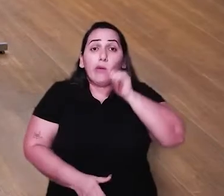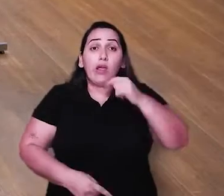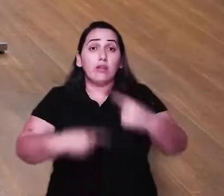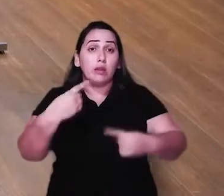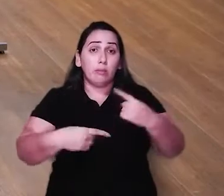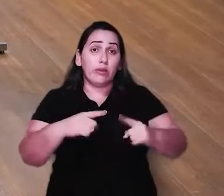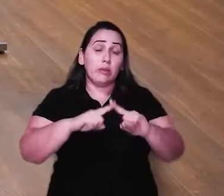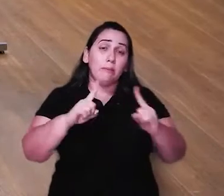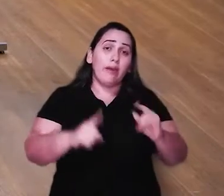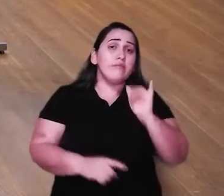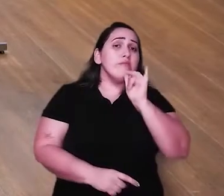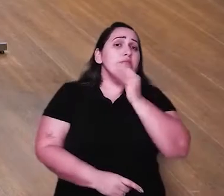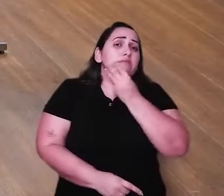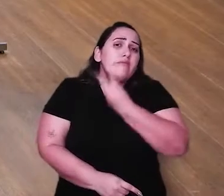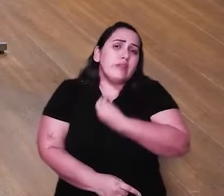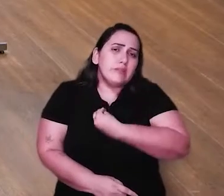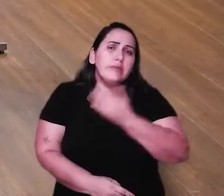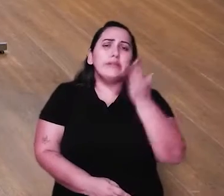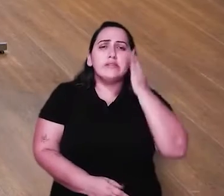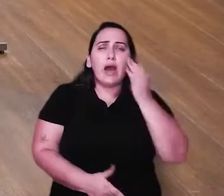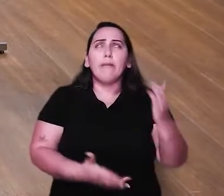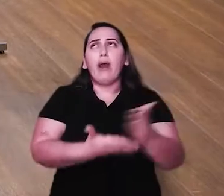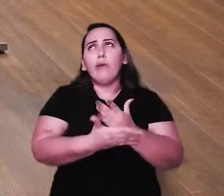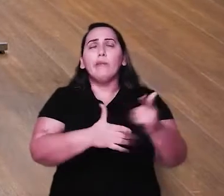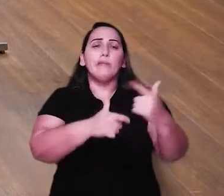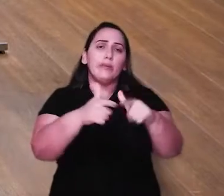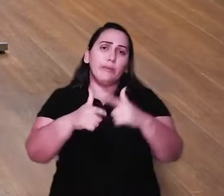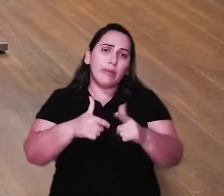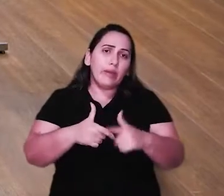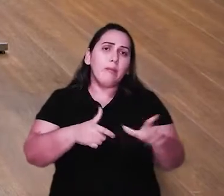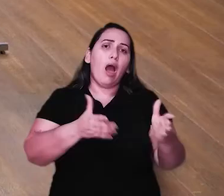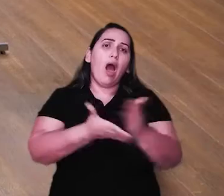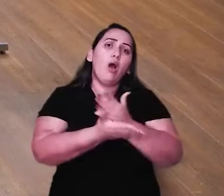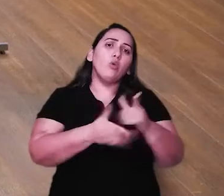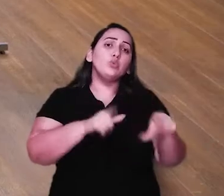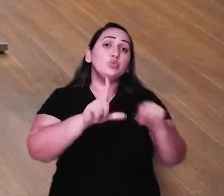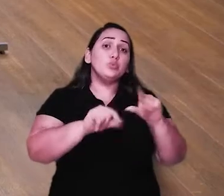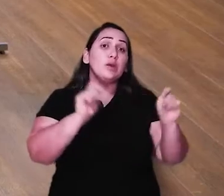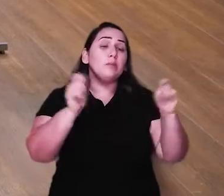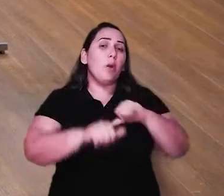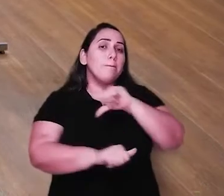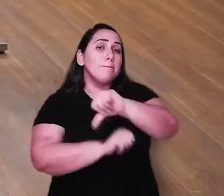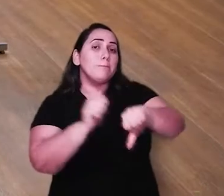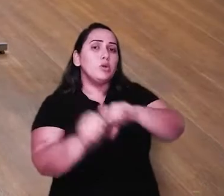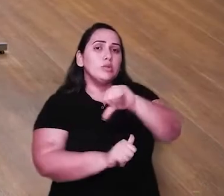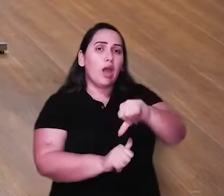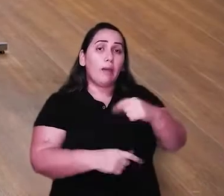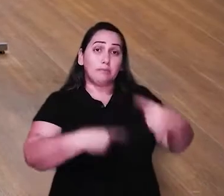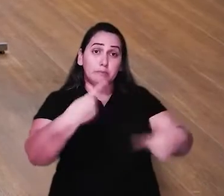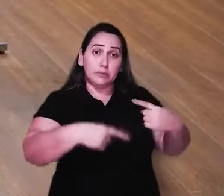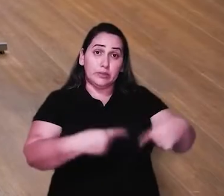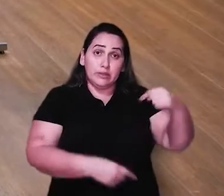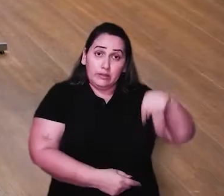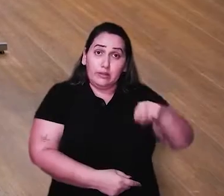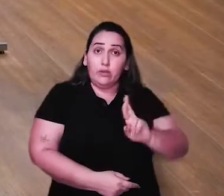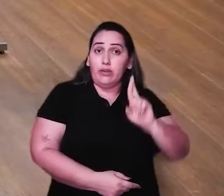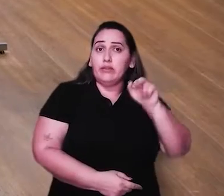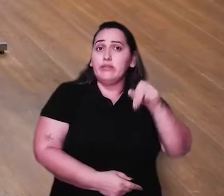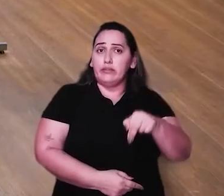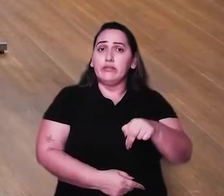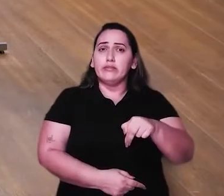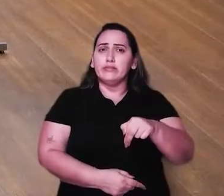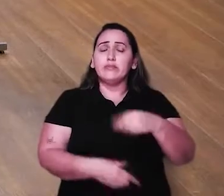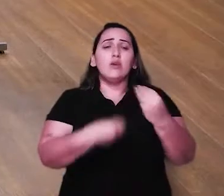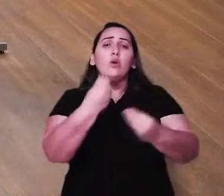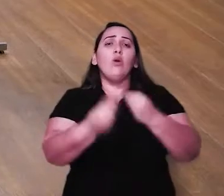na política, mas infelizmente a gente ainda vê muitas fraudes, né? Inclusive algumas decisões, inclusive mudaram o cenário político aqui no Rio Grande